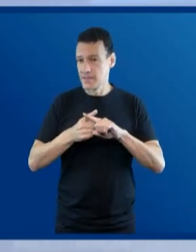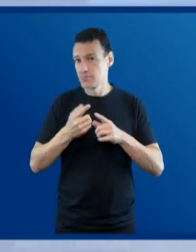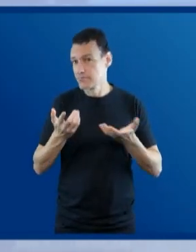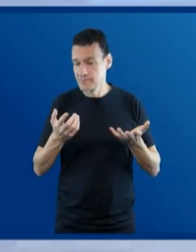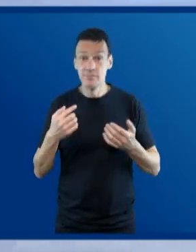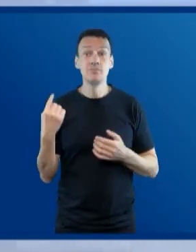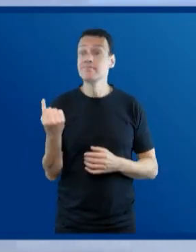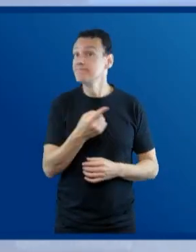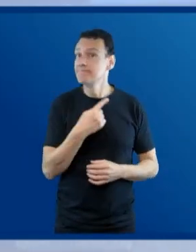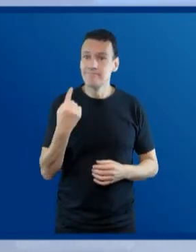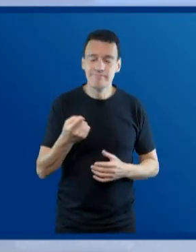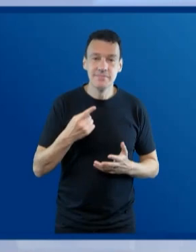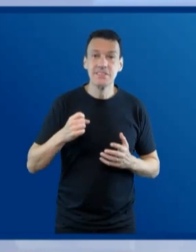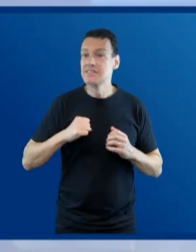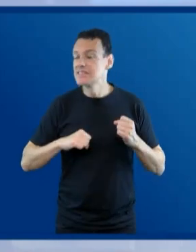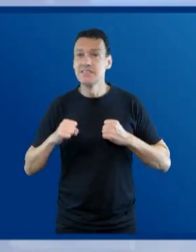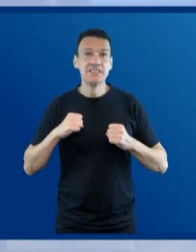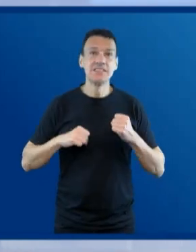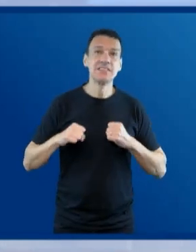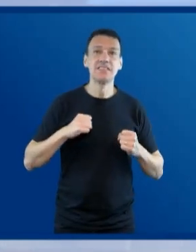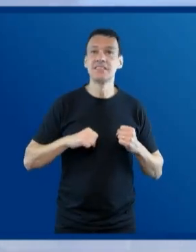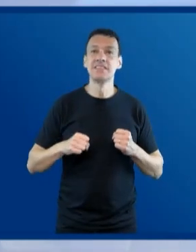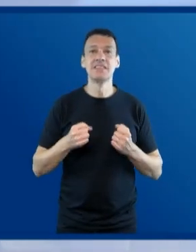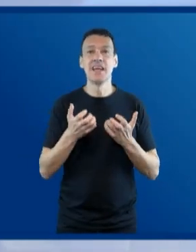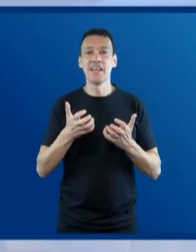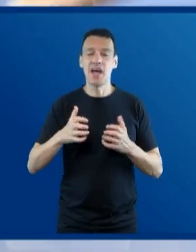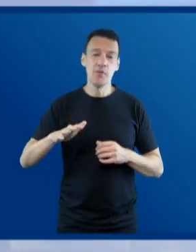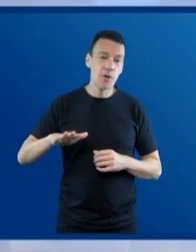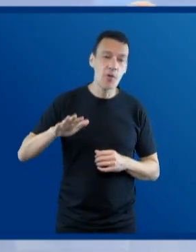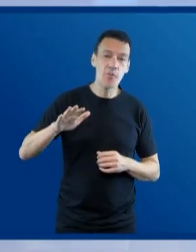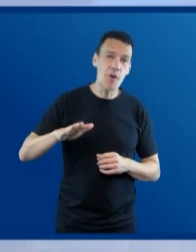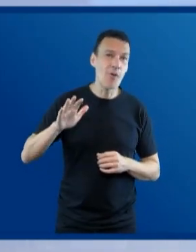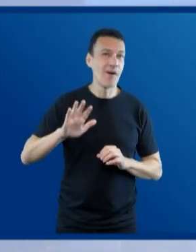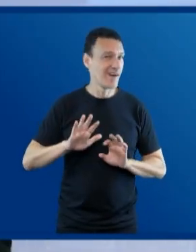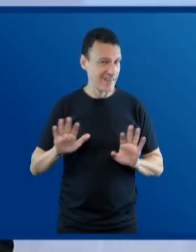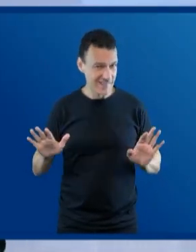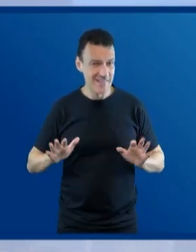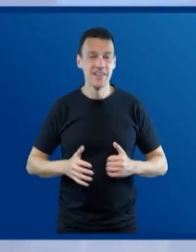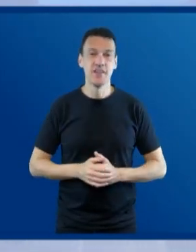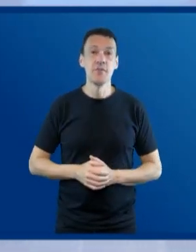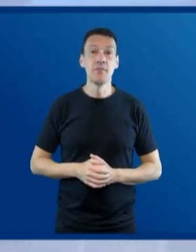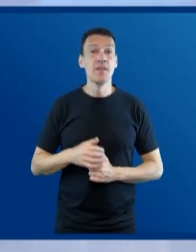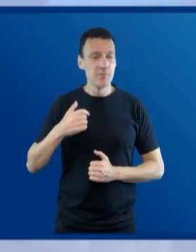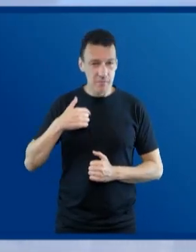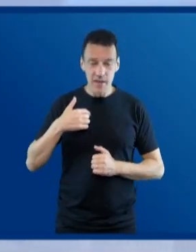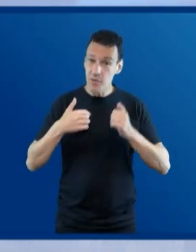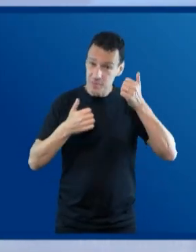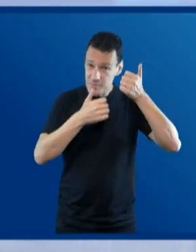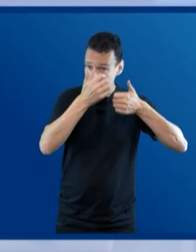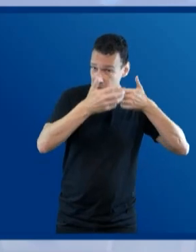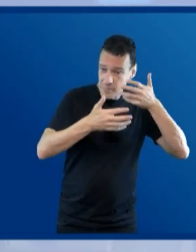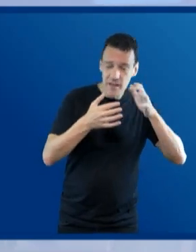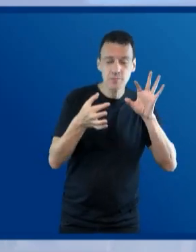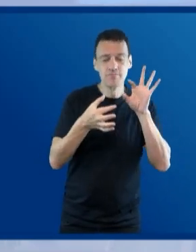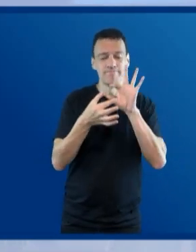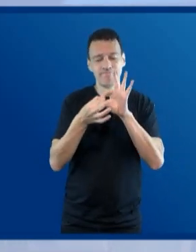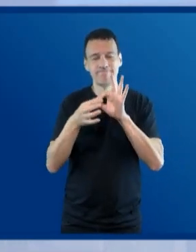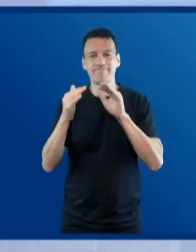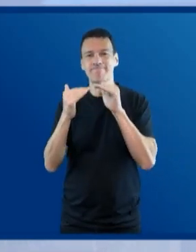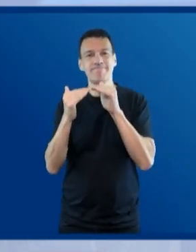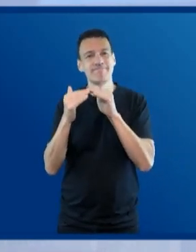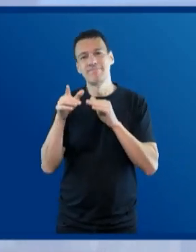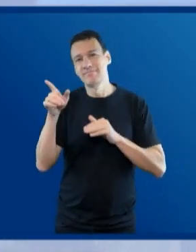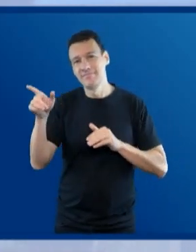com a expectativa de tocar a campainha. E o meu discurso está bastante alinhado com o do Felipe também.